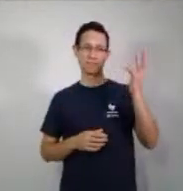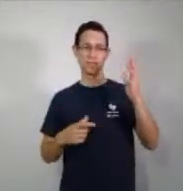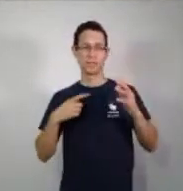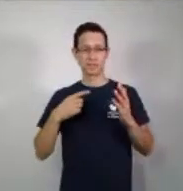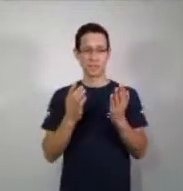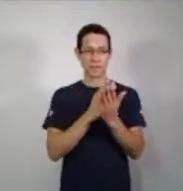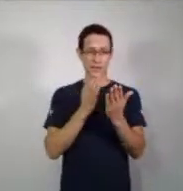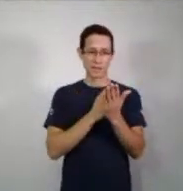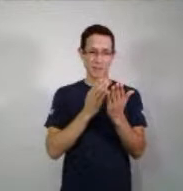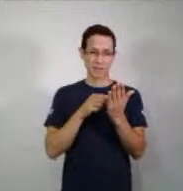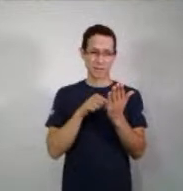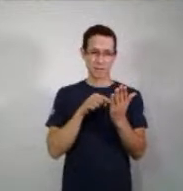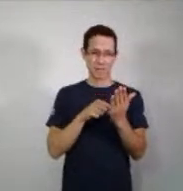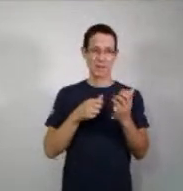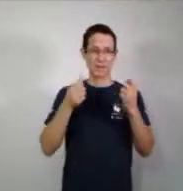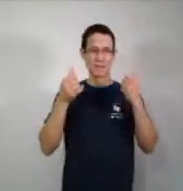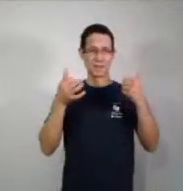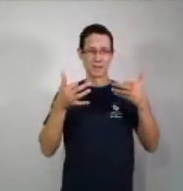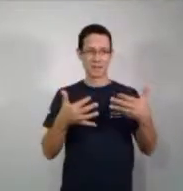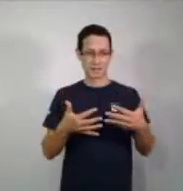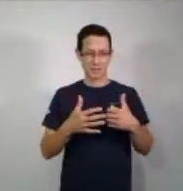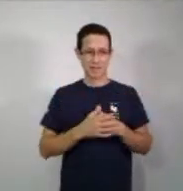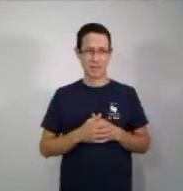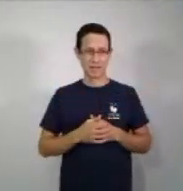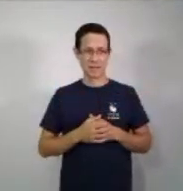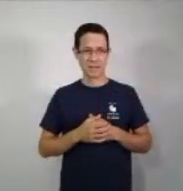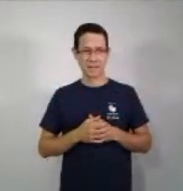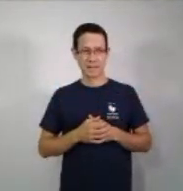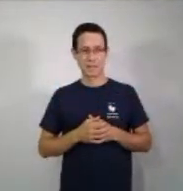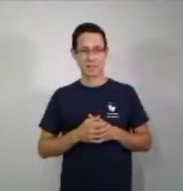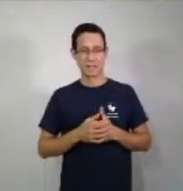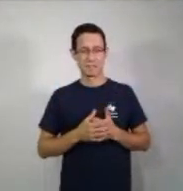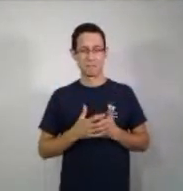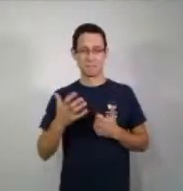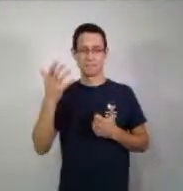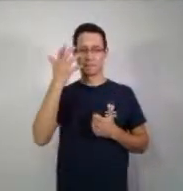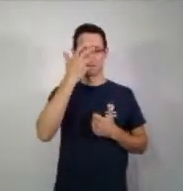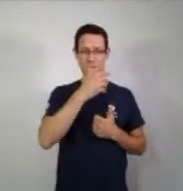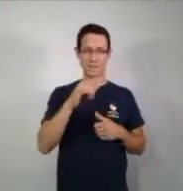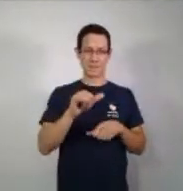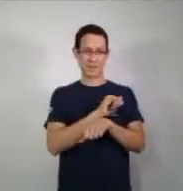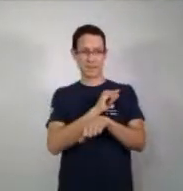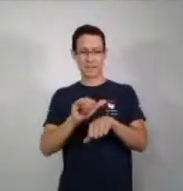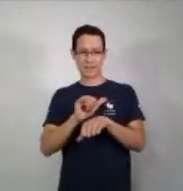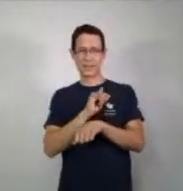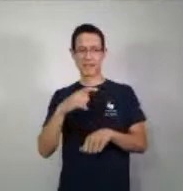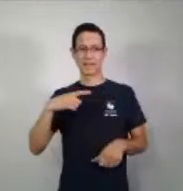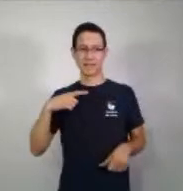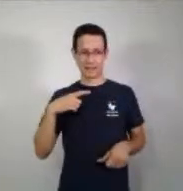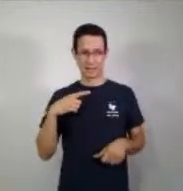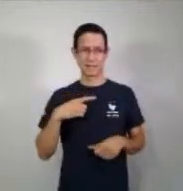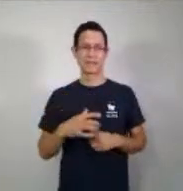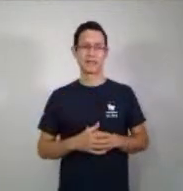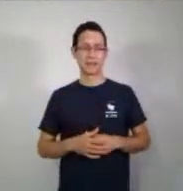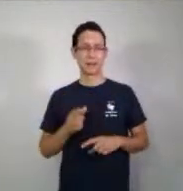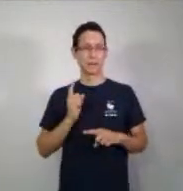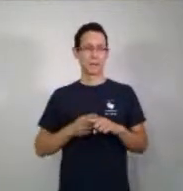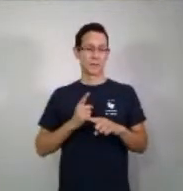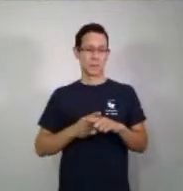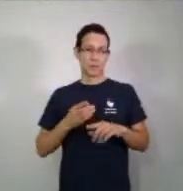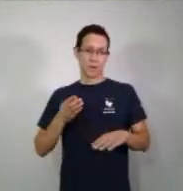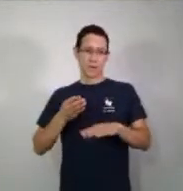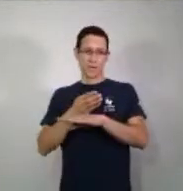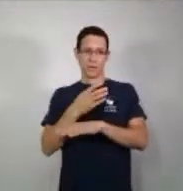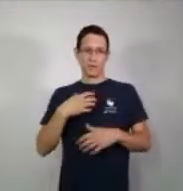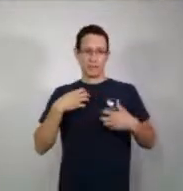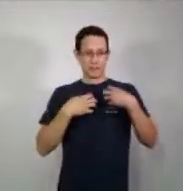traz esse apuro do estético que há e do afetivo que há. Porque quando ele foi, ficou